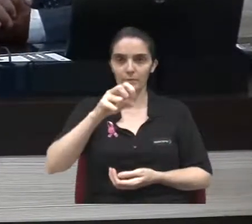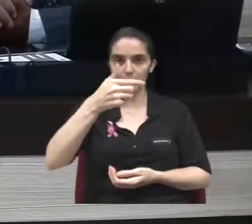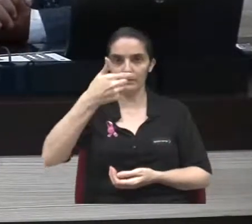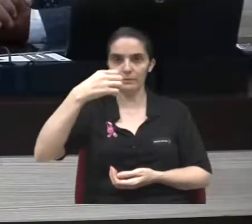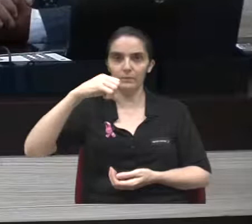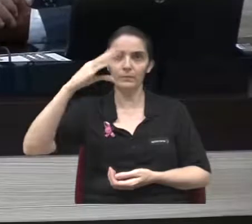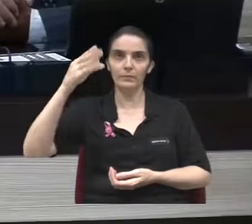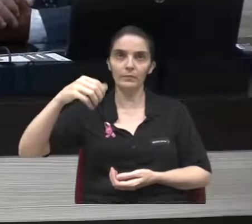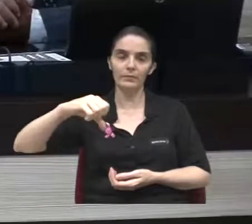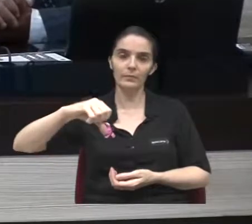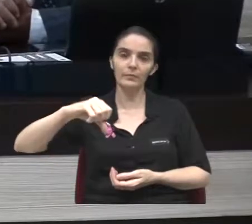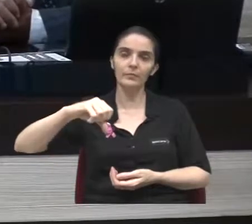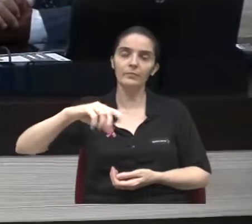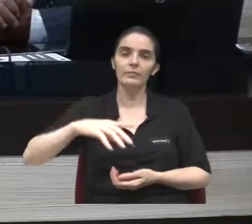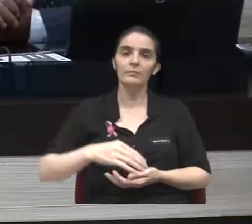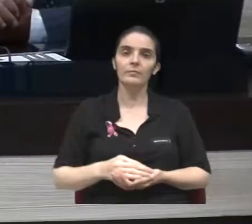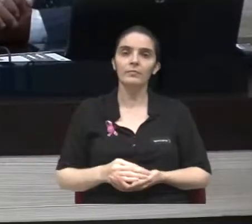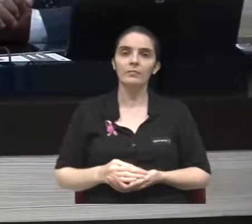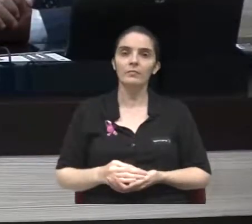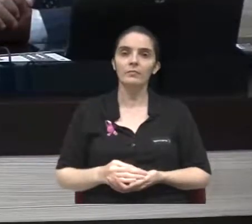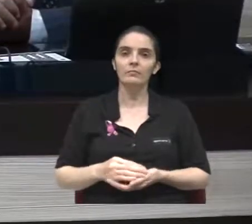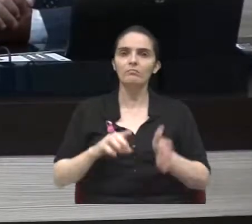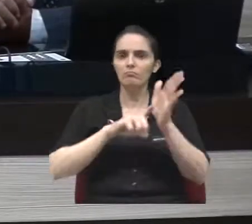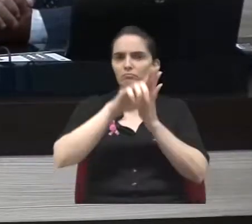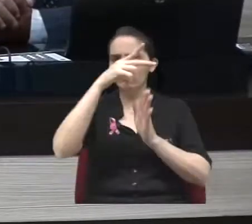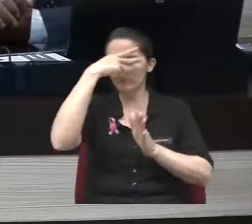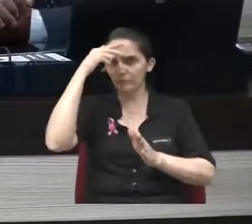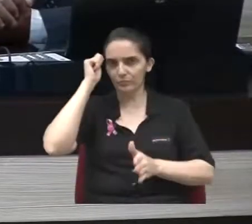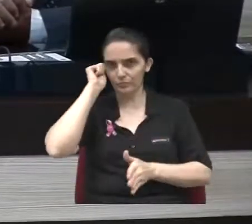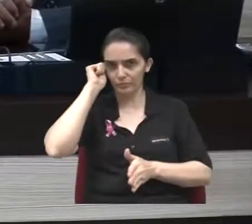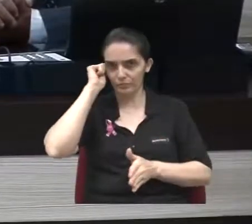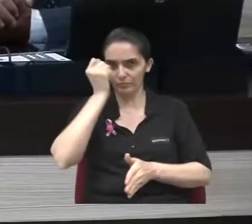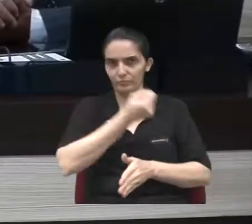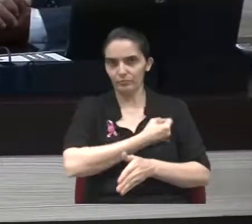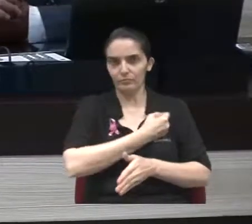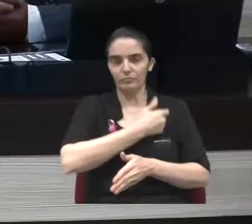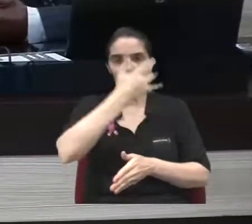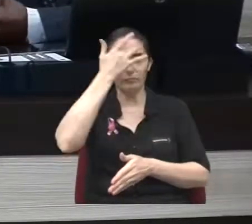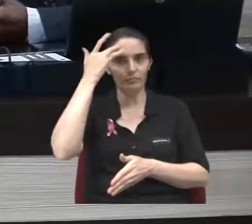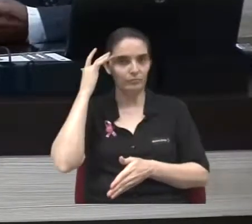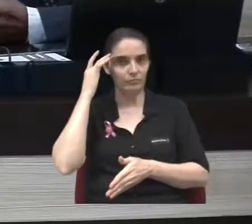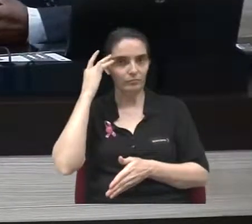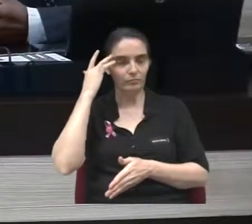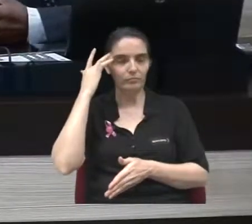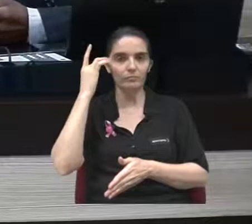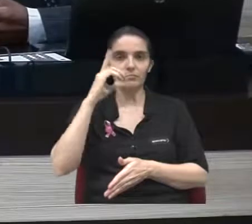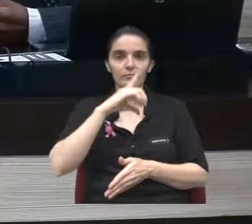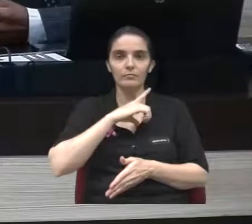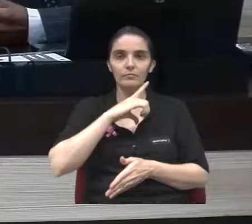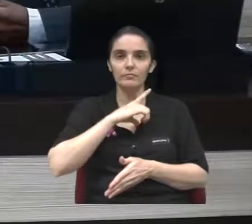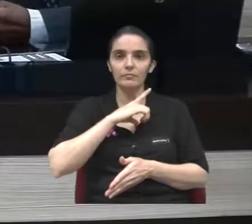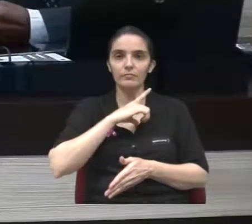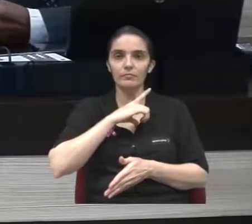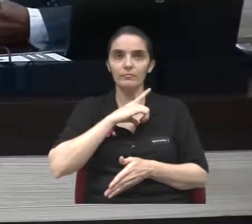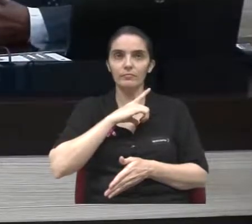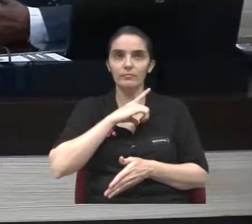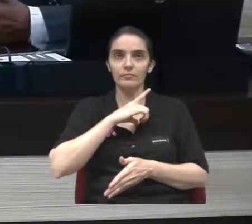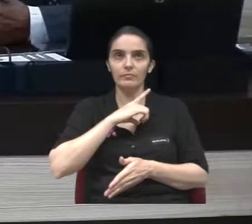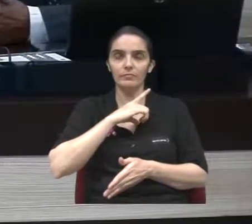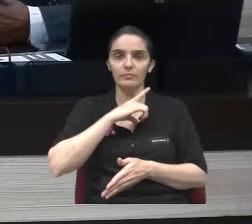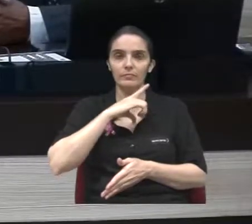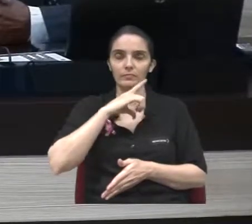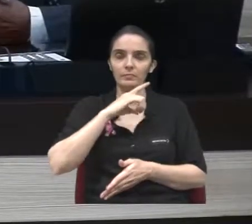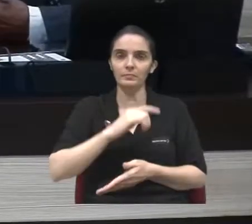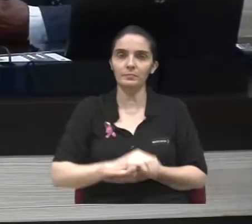529/2019 requer informações ao Poder Executivo sobre o número de pessoas diagnosticadas com fibromialgia de ordem, presidente. E o